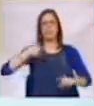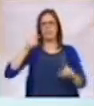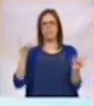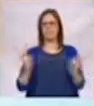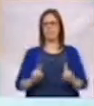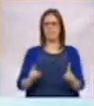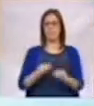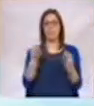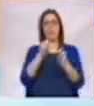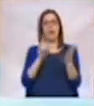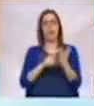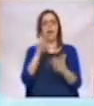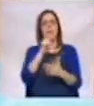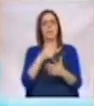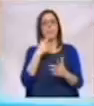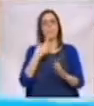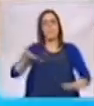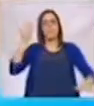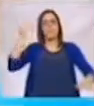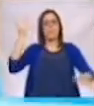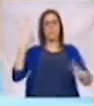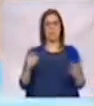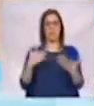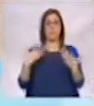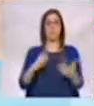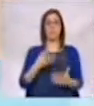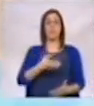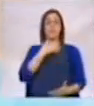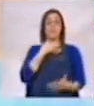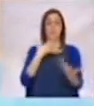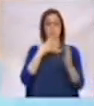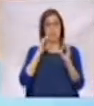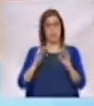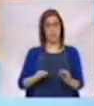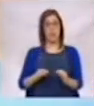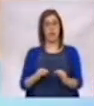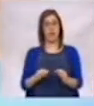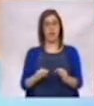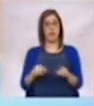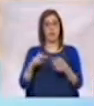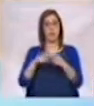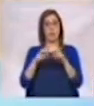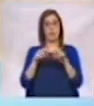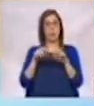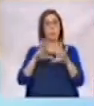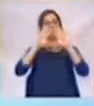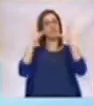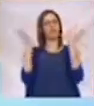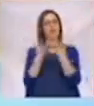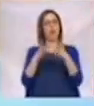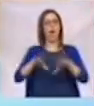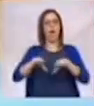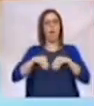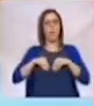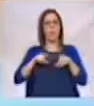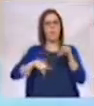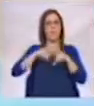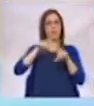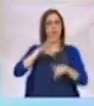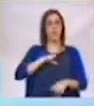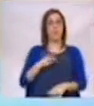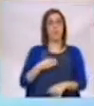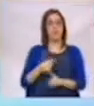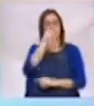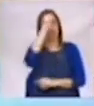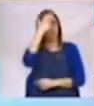o problema essencial. É evidente que os Estados Unidos estão muito aquém nesta crise concreta, mas no quadro geral do acolhimento de